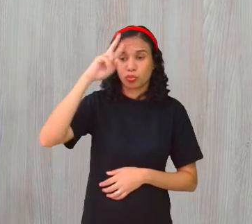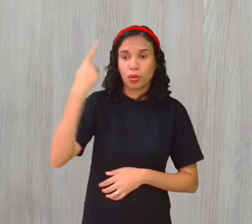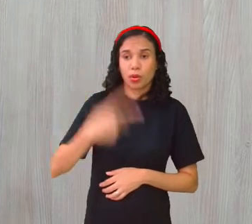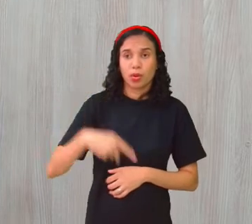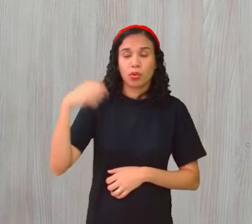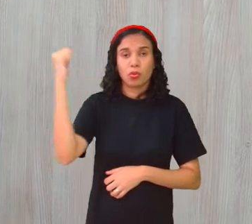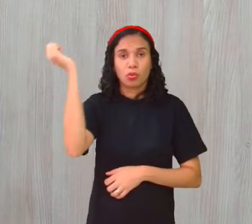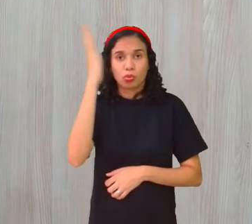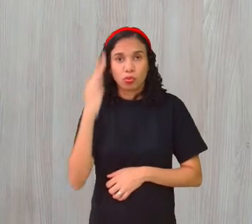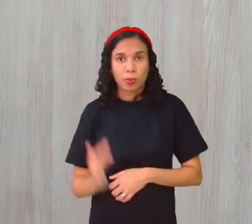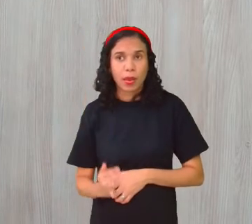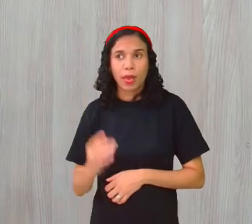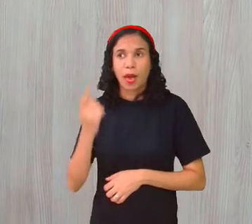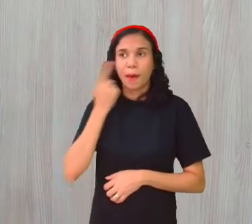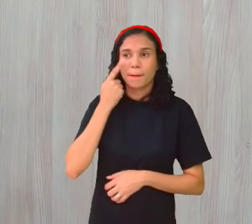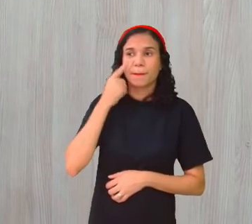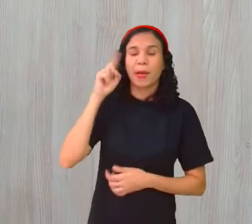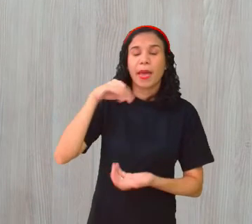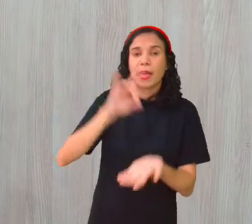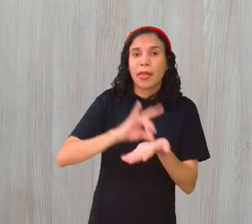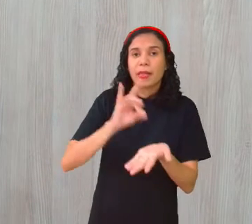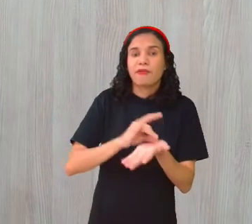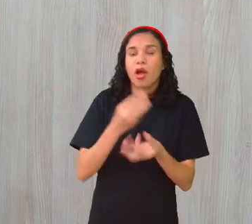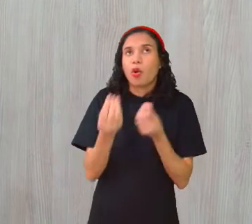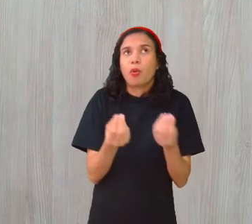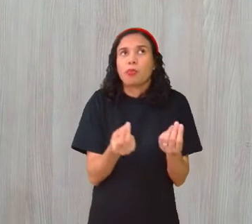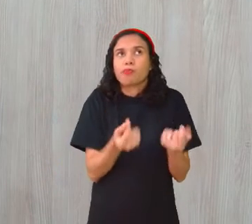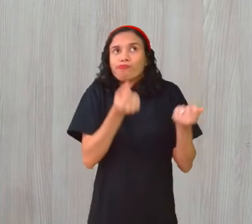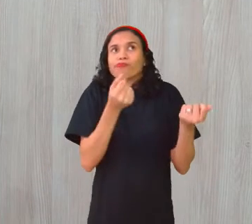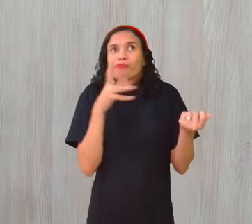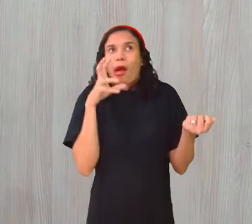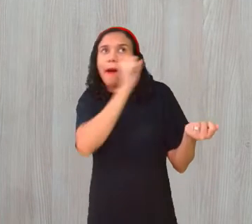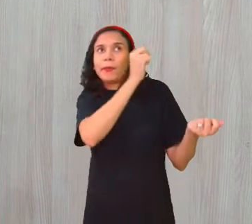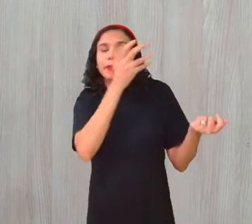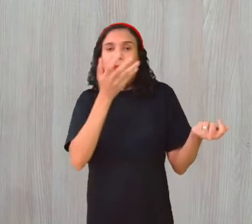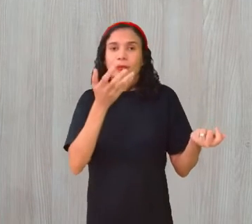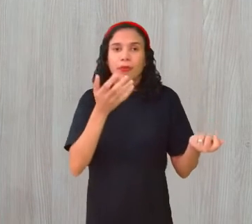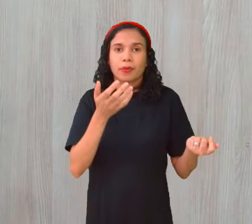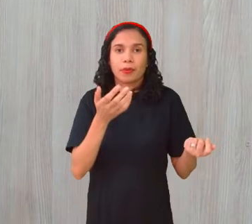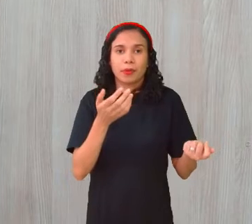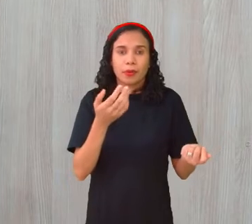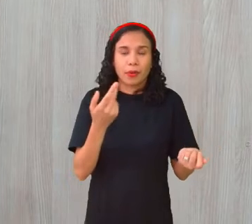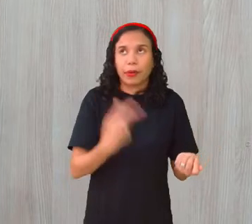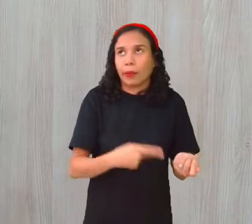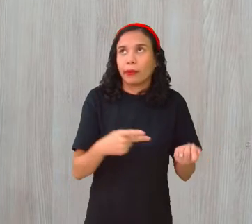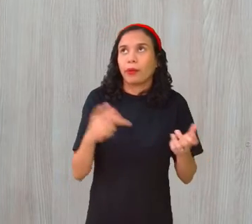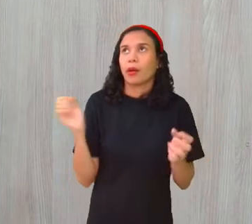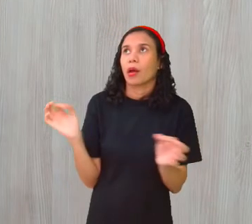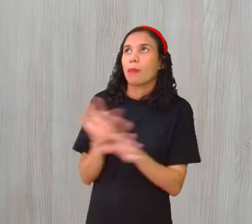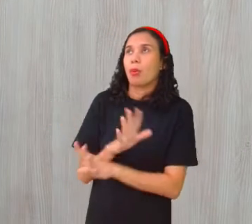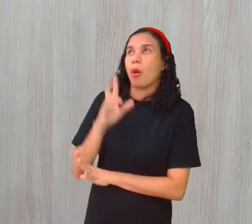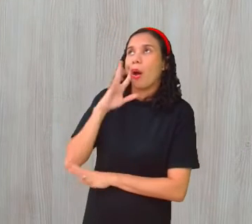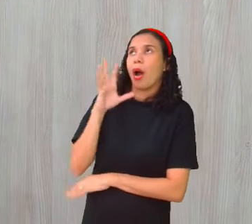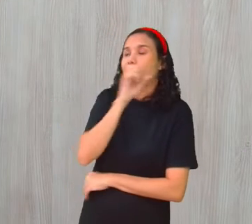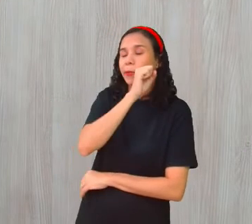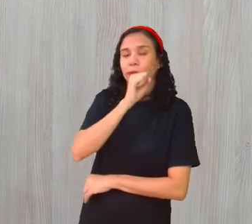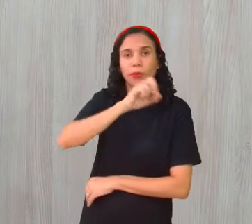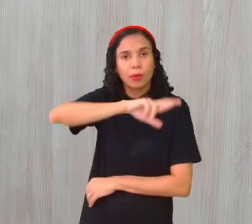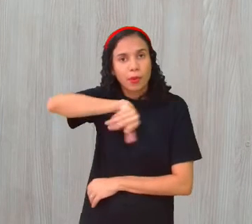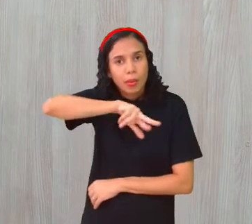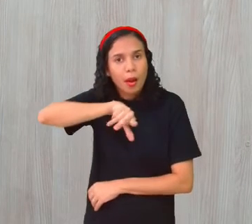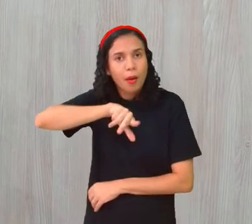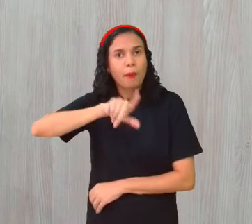aí pensa que foi assim uma coisa no estralar de dedos, né? Tá! Foi aqui, foi lá, pá, e ocorreu. Não. Foi